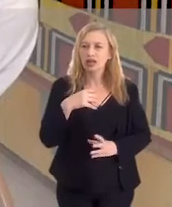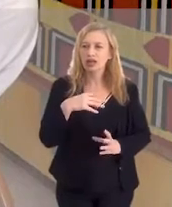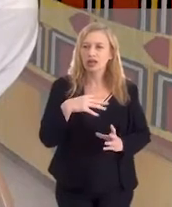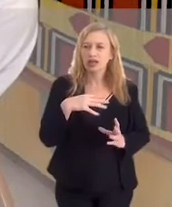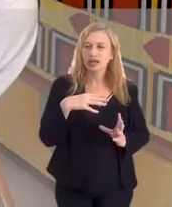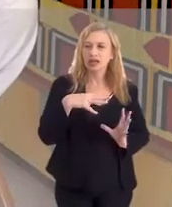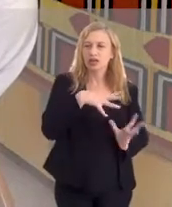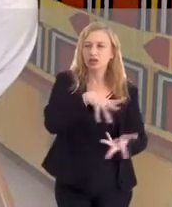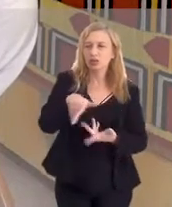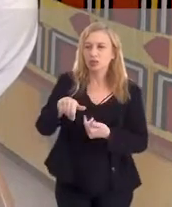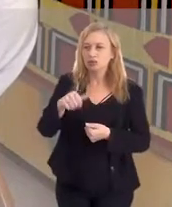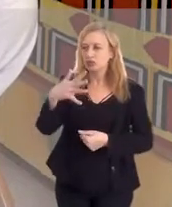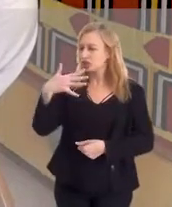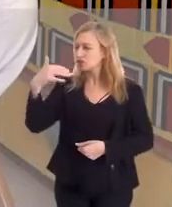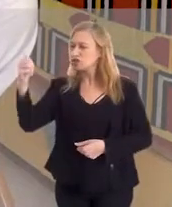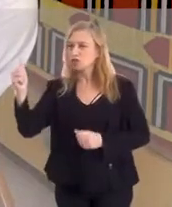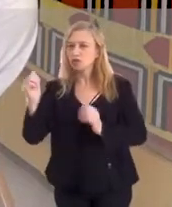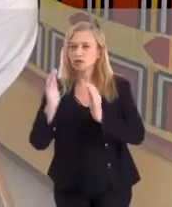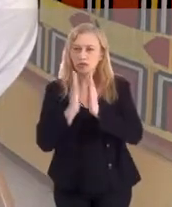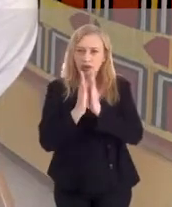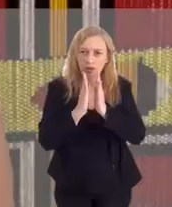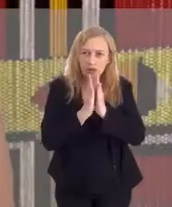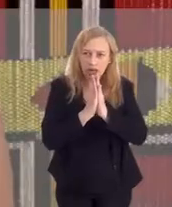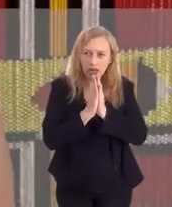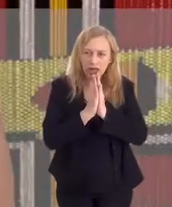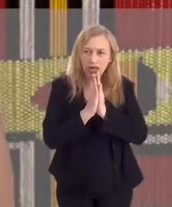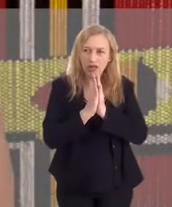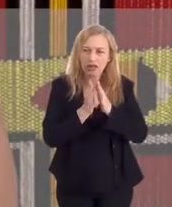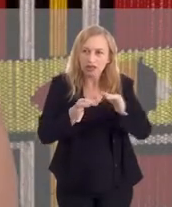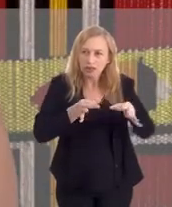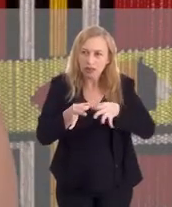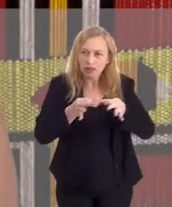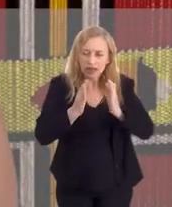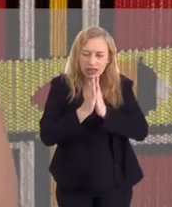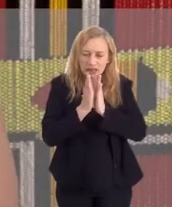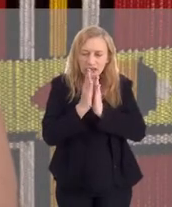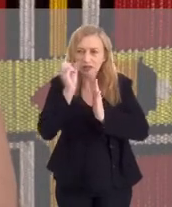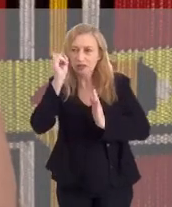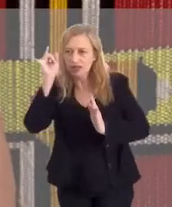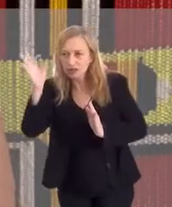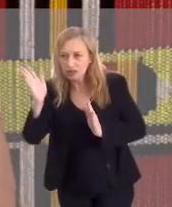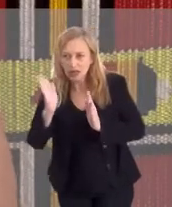que a Terra está nos chamando para rezar. Então, são os preceitos que a gente faz de acordar